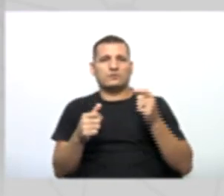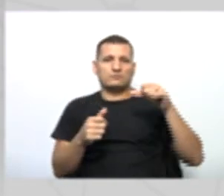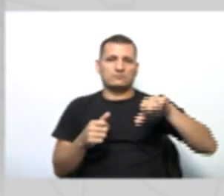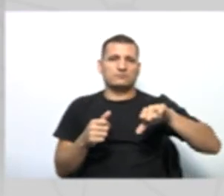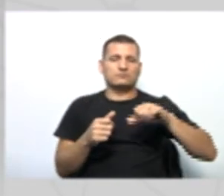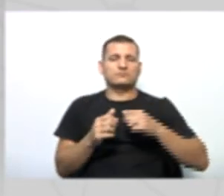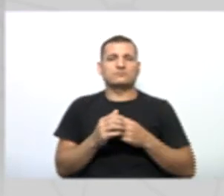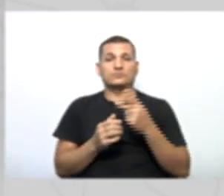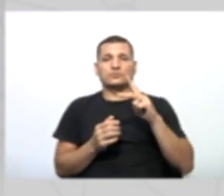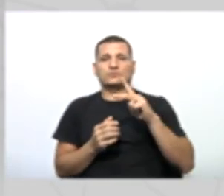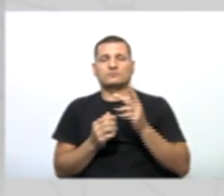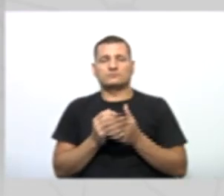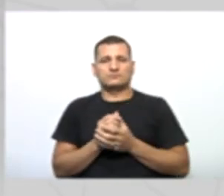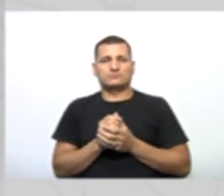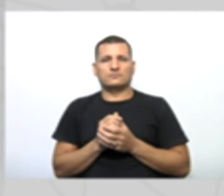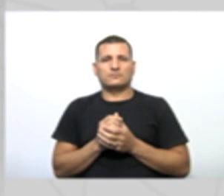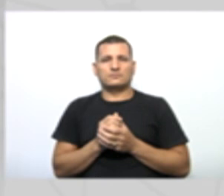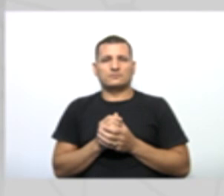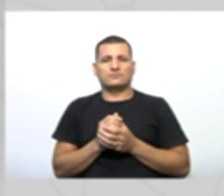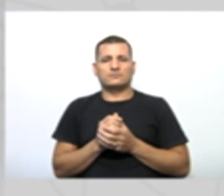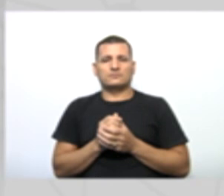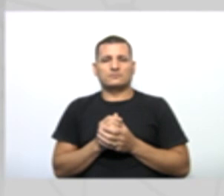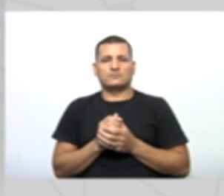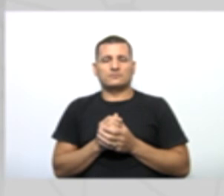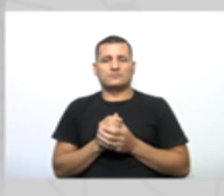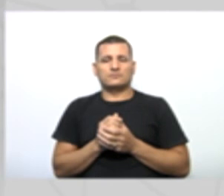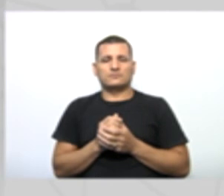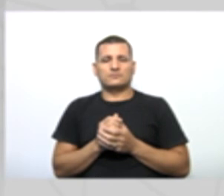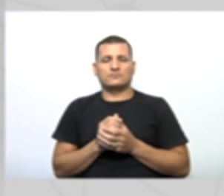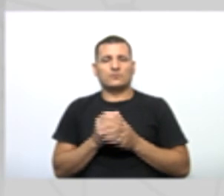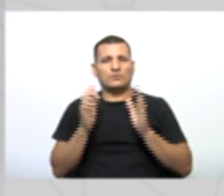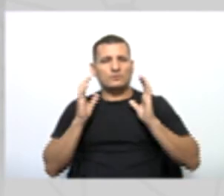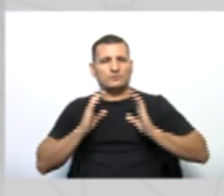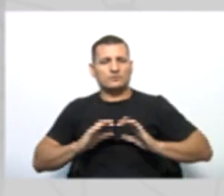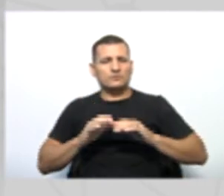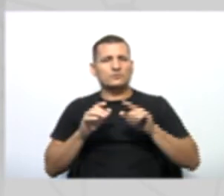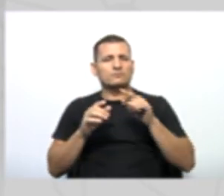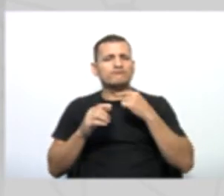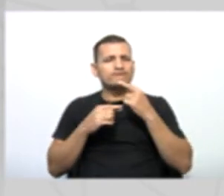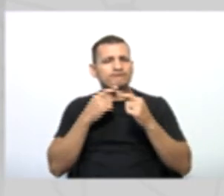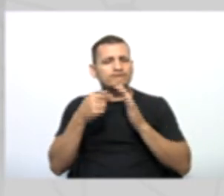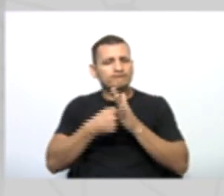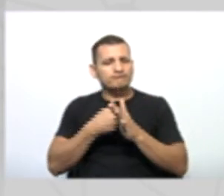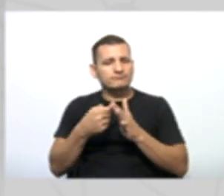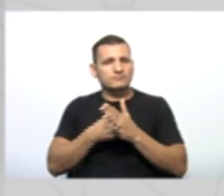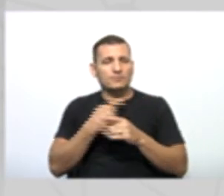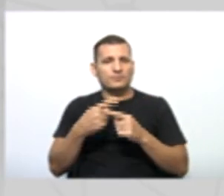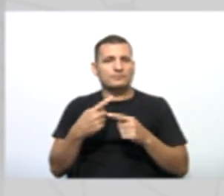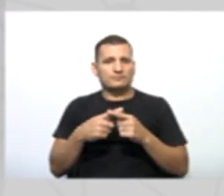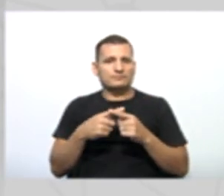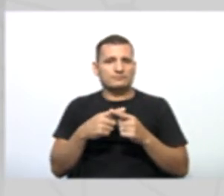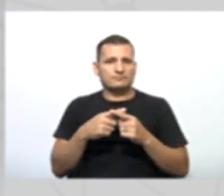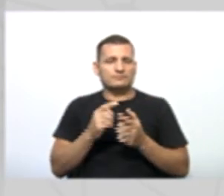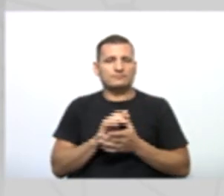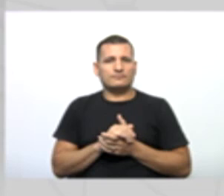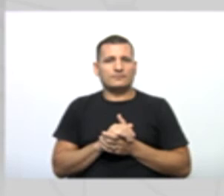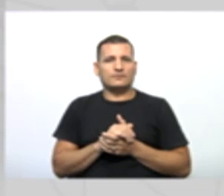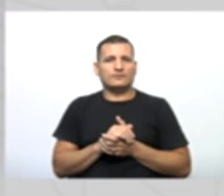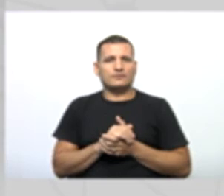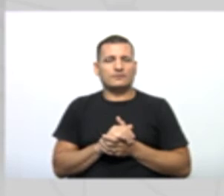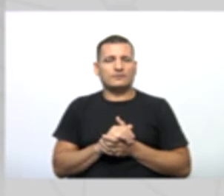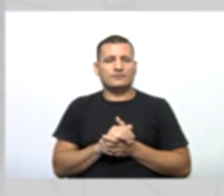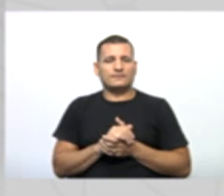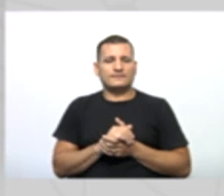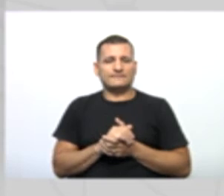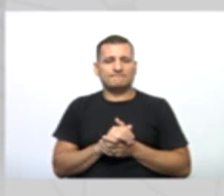as suas ações? Vocês vão se perguntar por que vocês fazem tais e tais ações. Deu para entender?